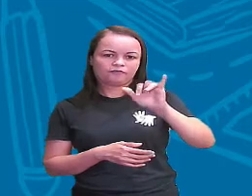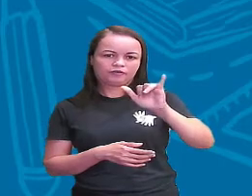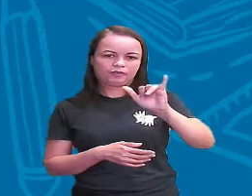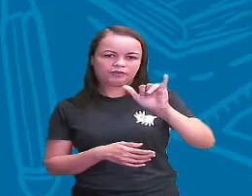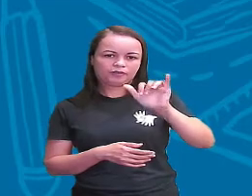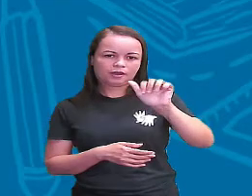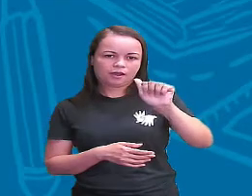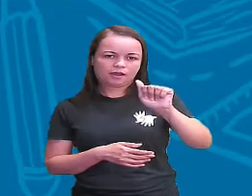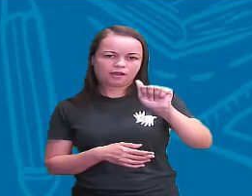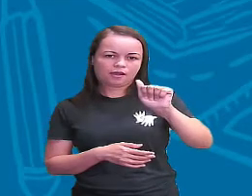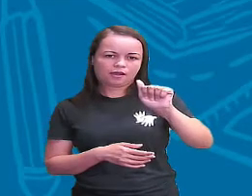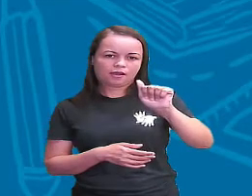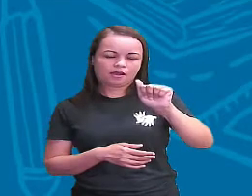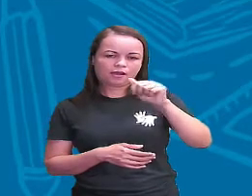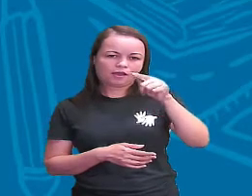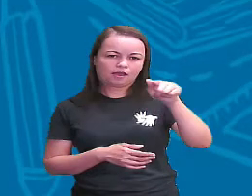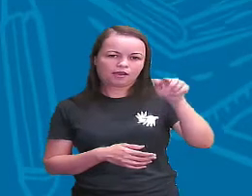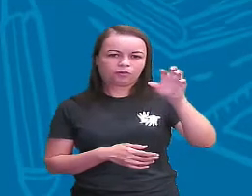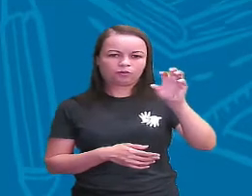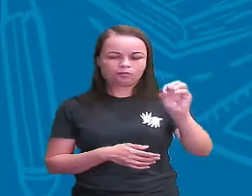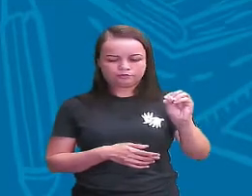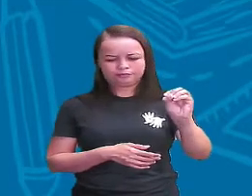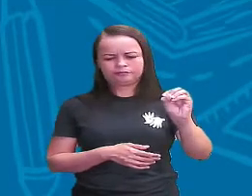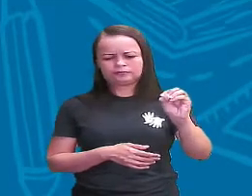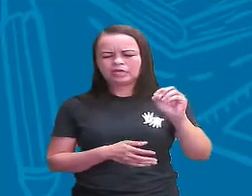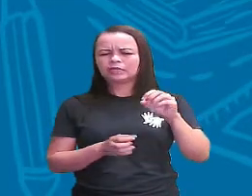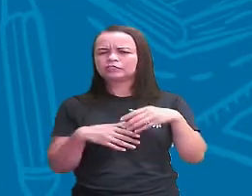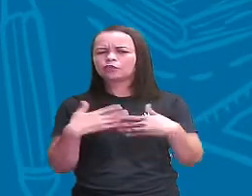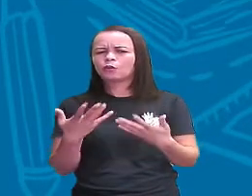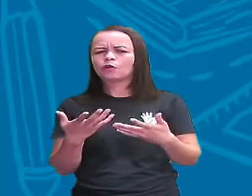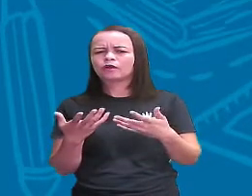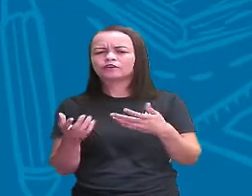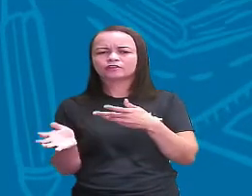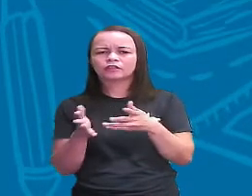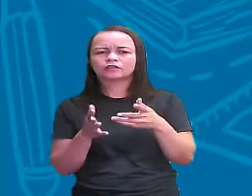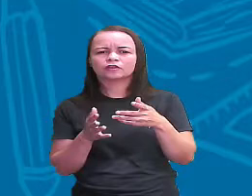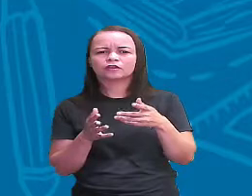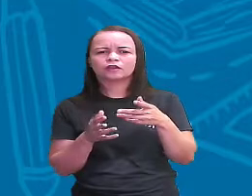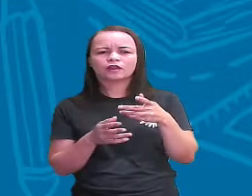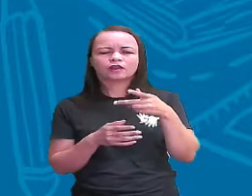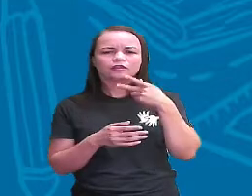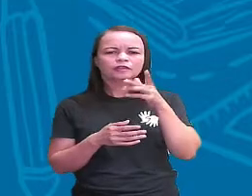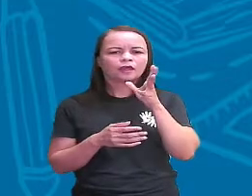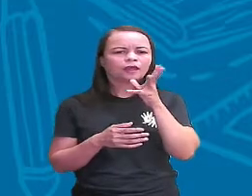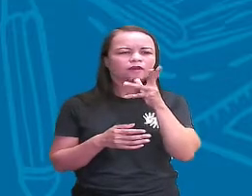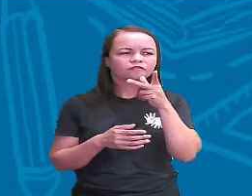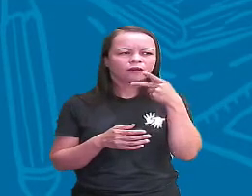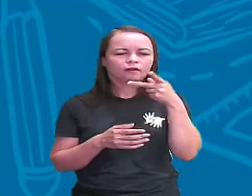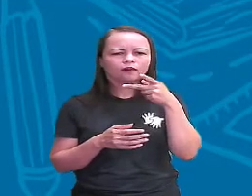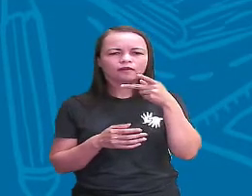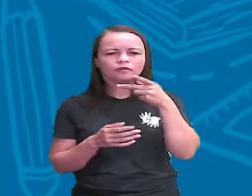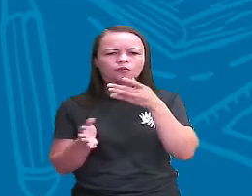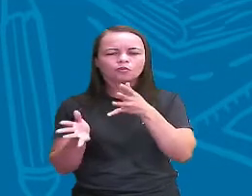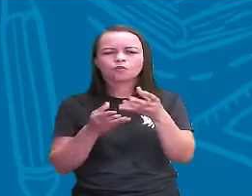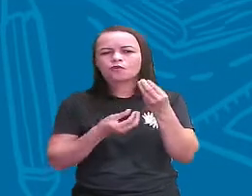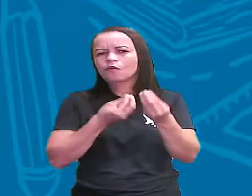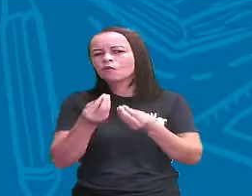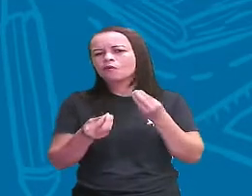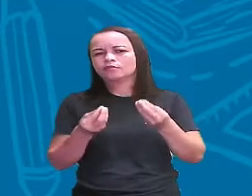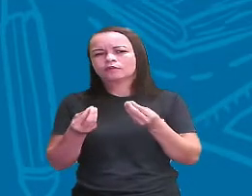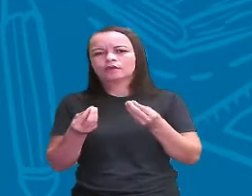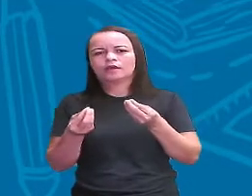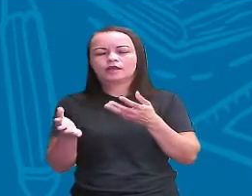avião. Então, qual é a sílaba que eu demoro mais falando? Então, como é que a gente vai saber? A gente